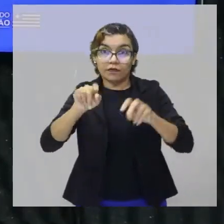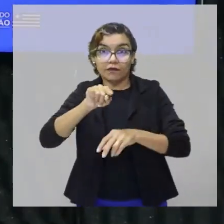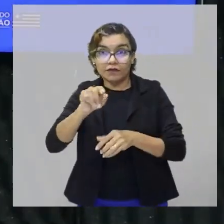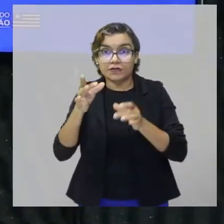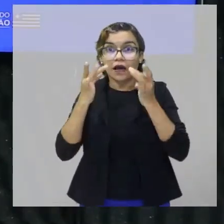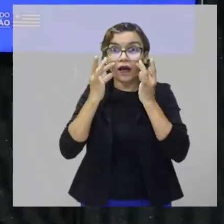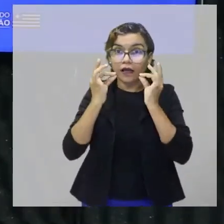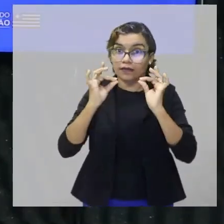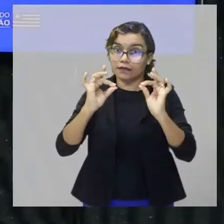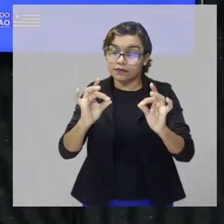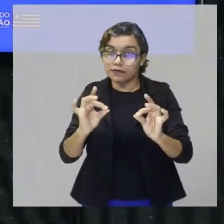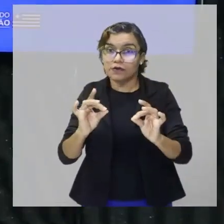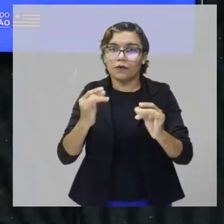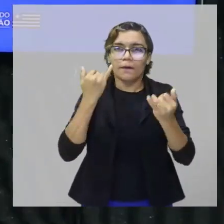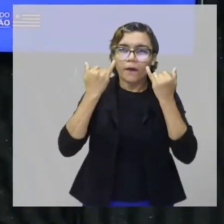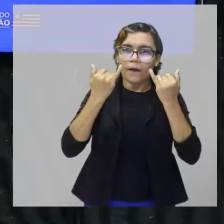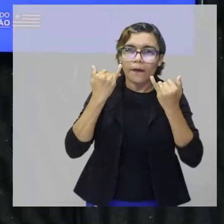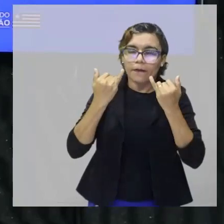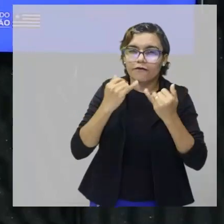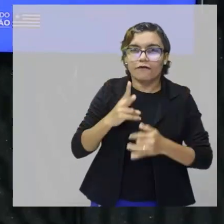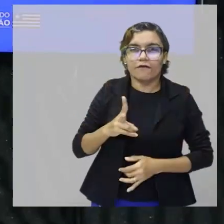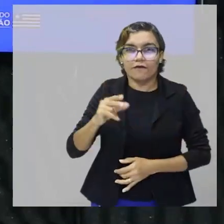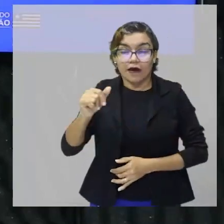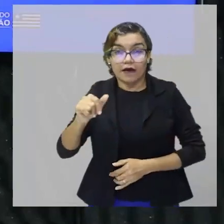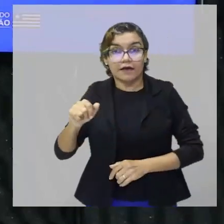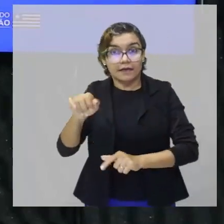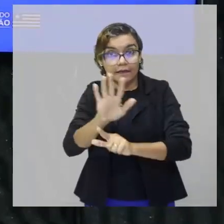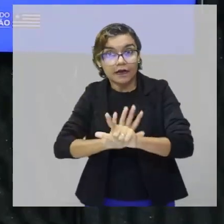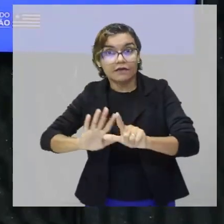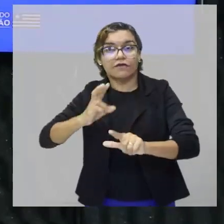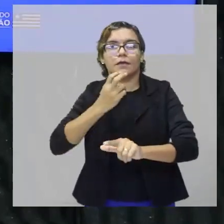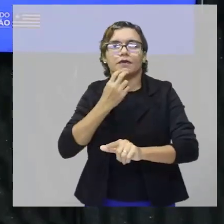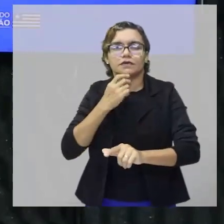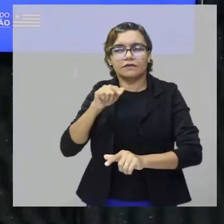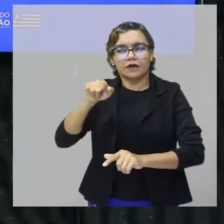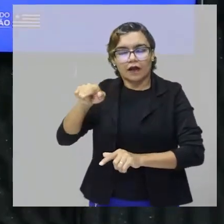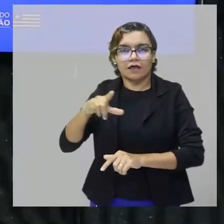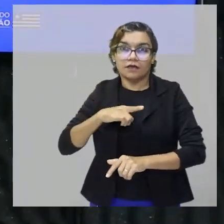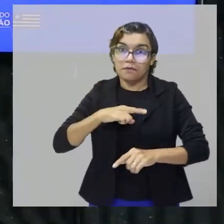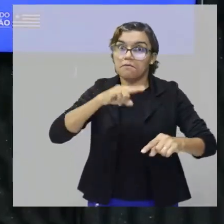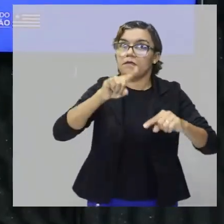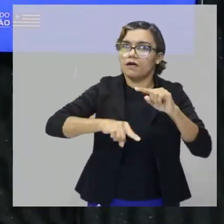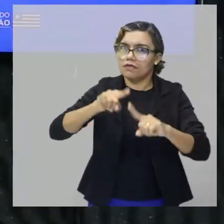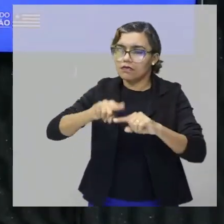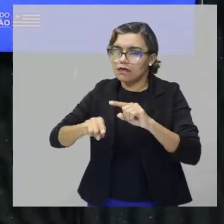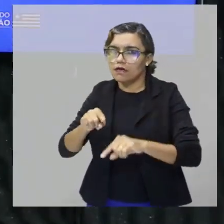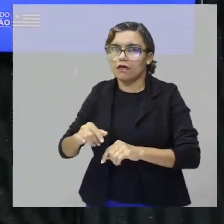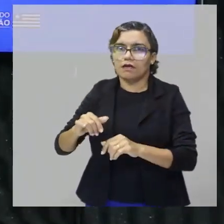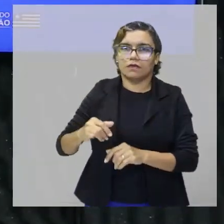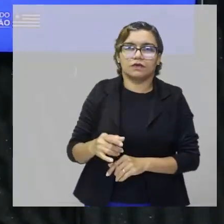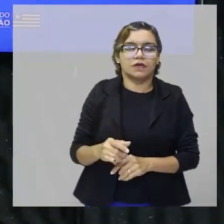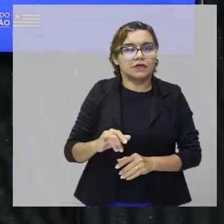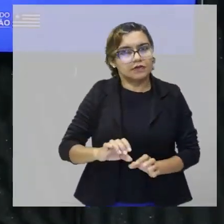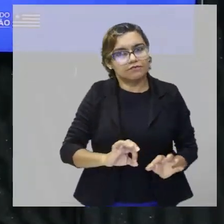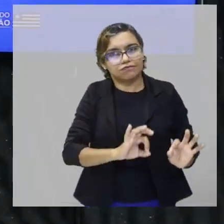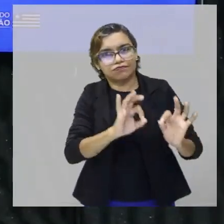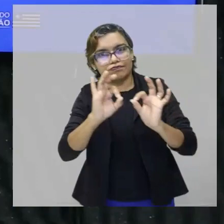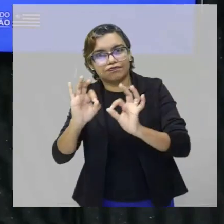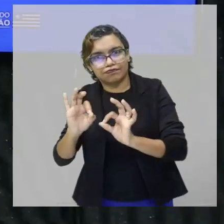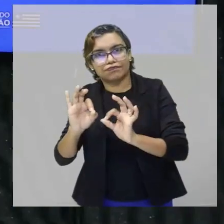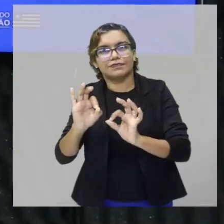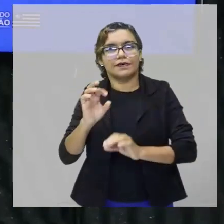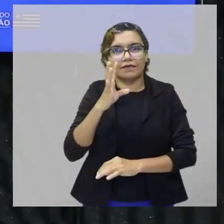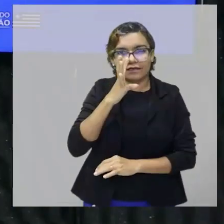atentos, busquem as informações na plataforma Gonçalves Dias, tenham acesso ao material também e acompanhem todas as nossas aulas. Qualquer